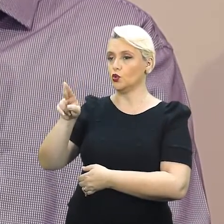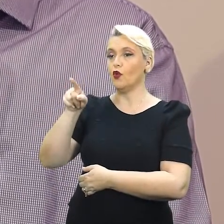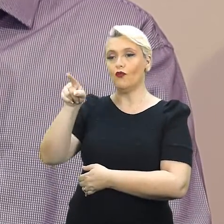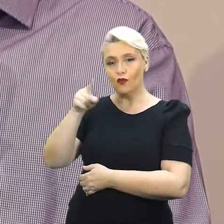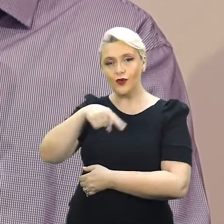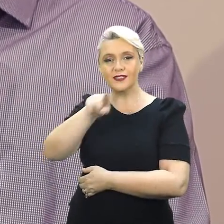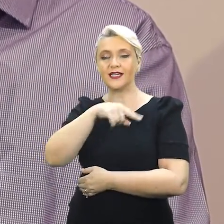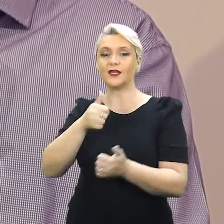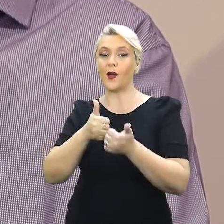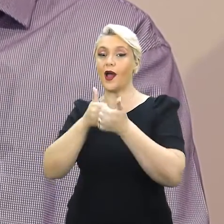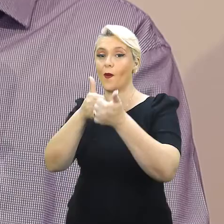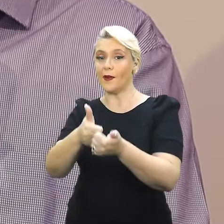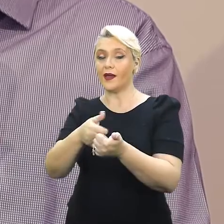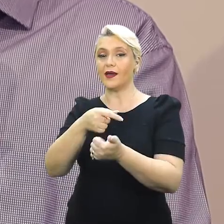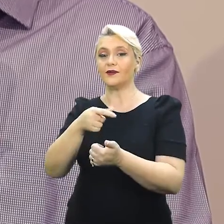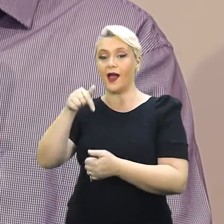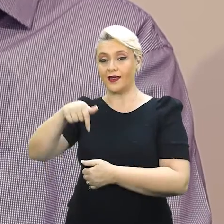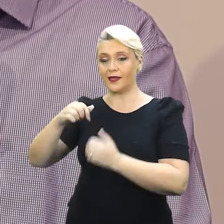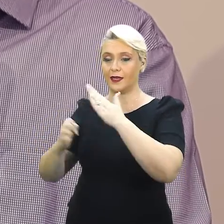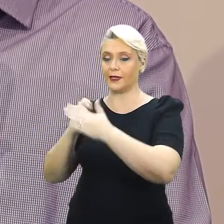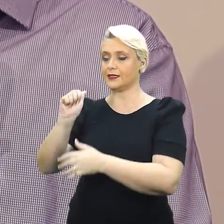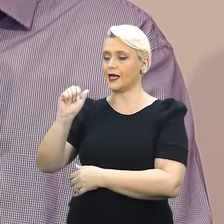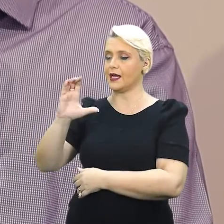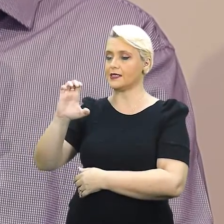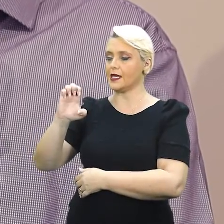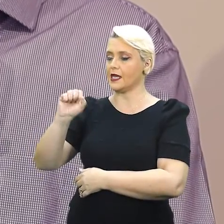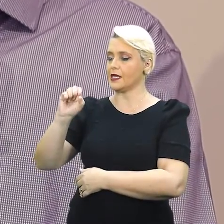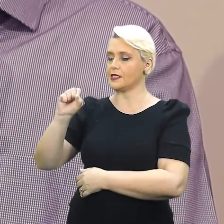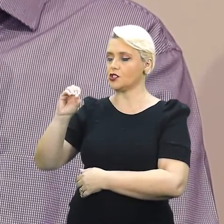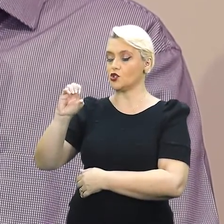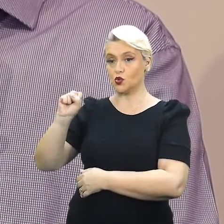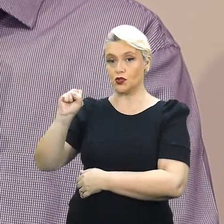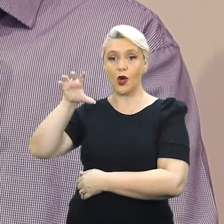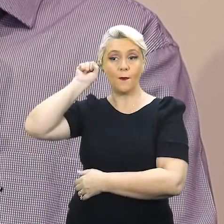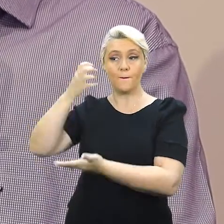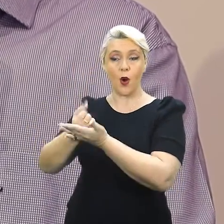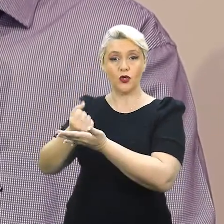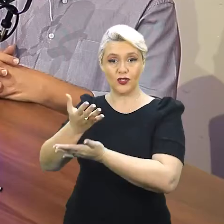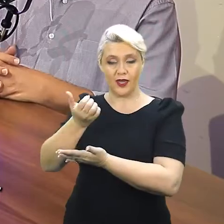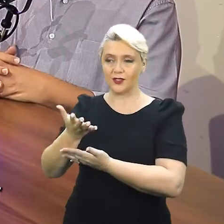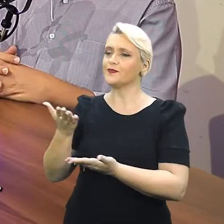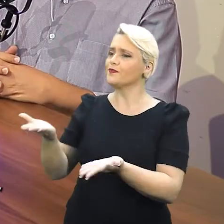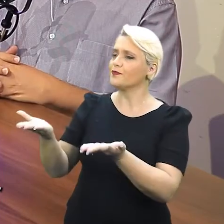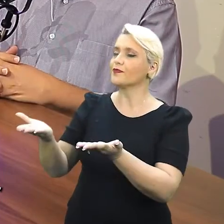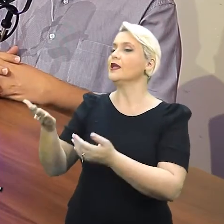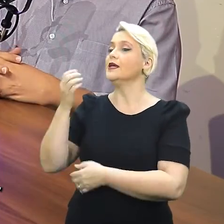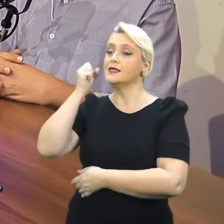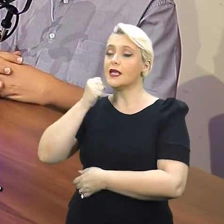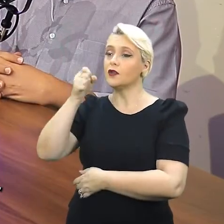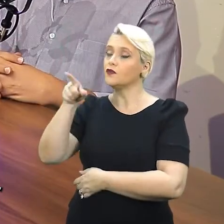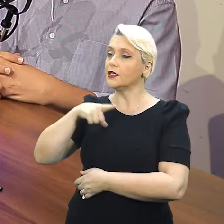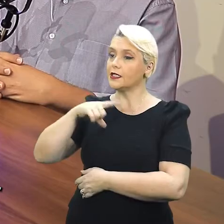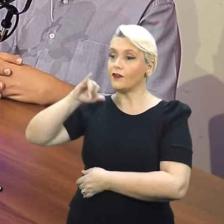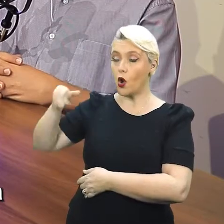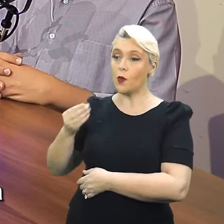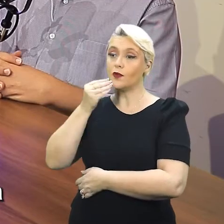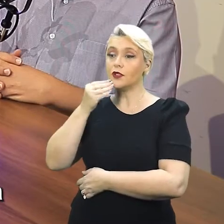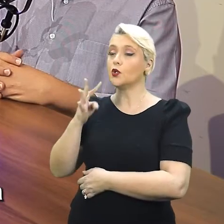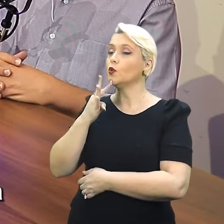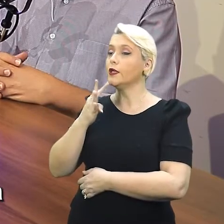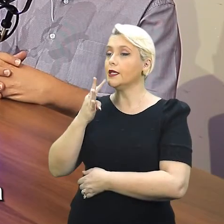conosco aqui no Acessos Podcast. Senador, o senhor teve a oportunidade de